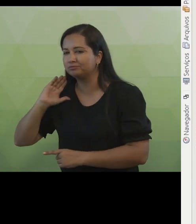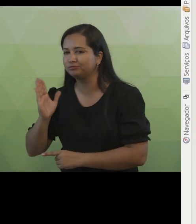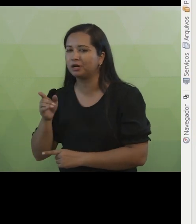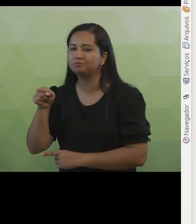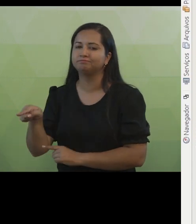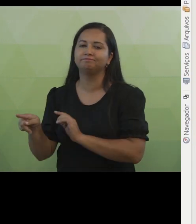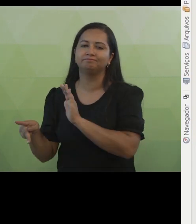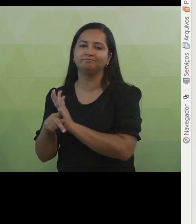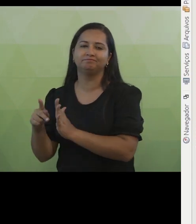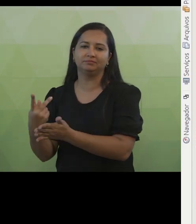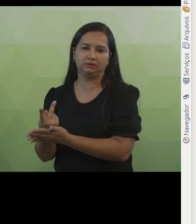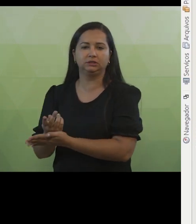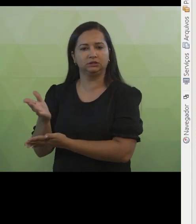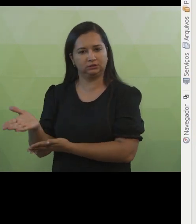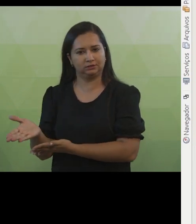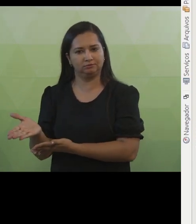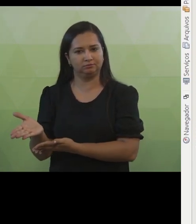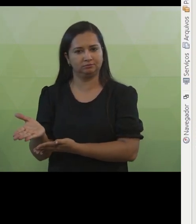primeira execução.